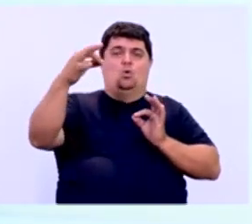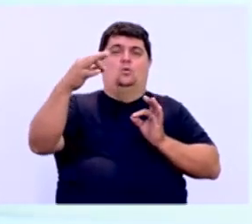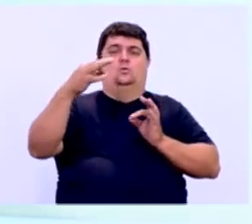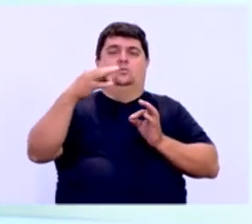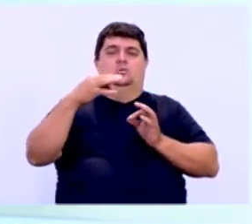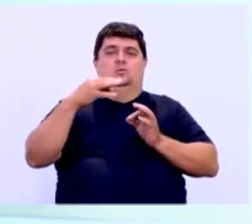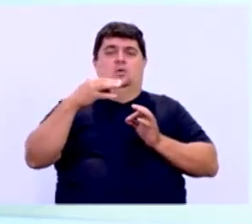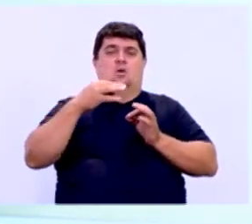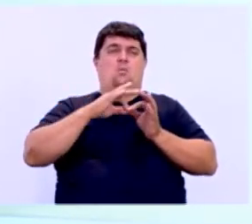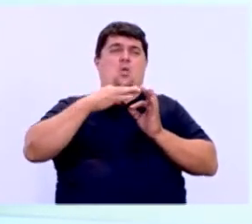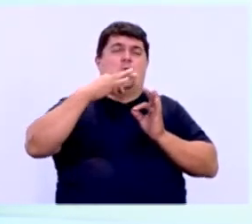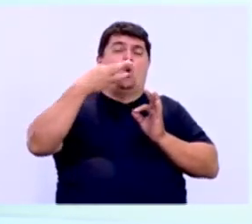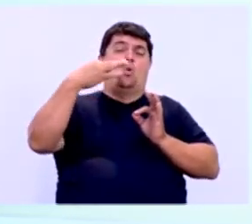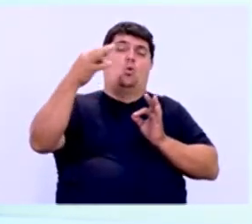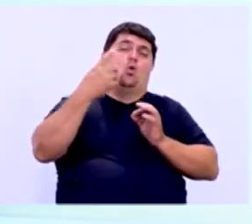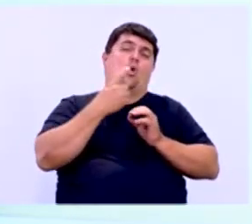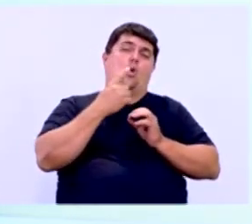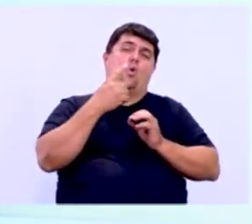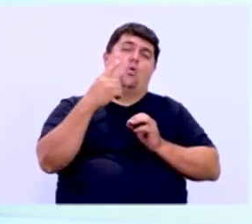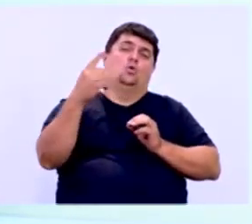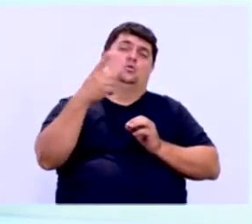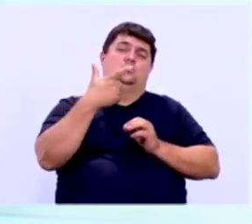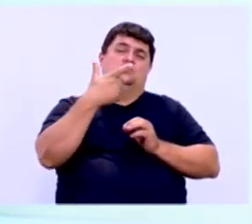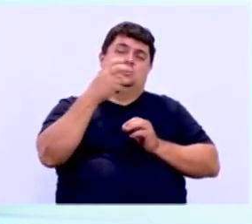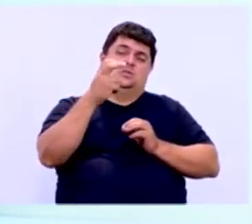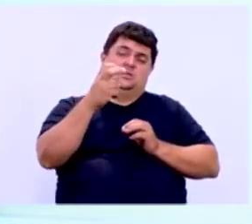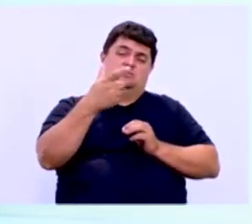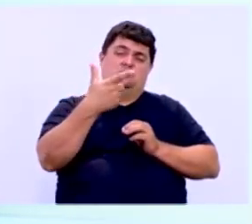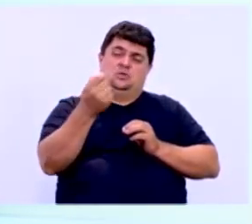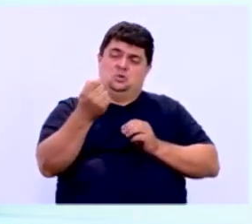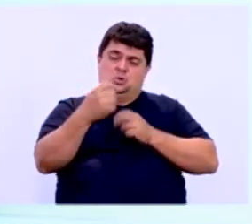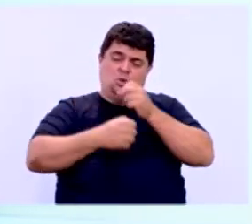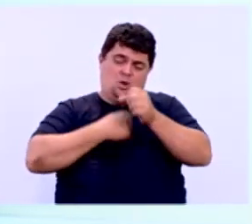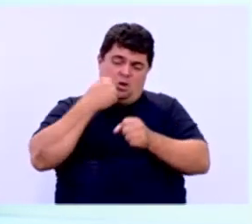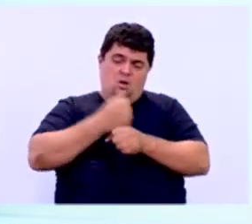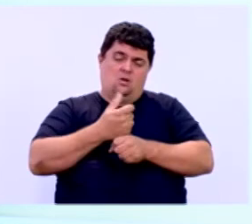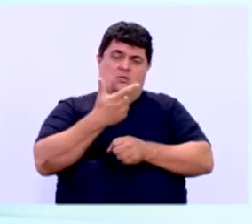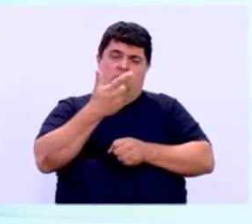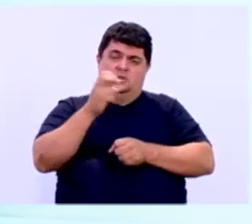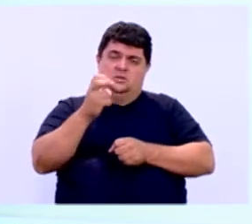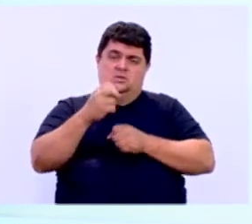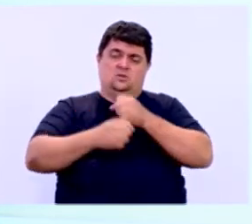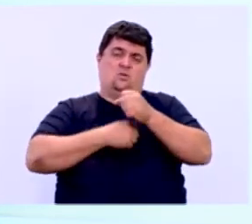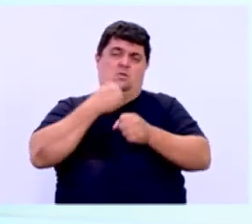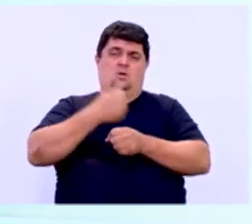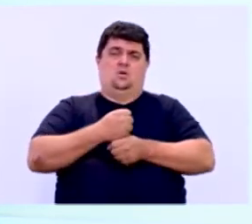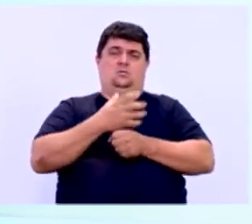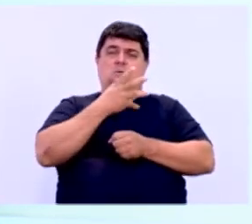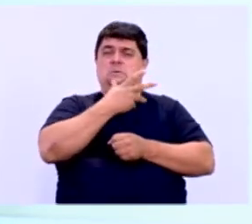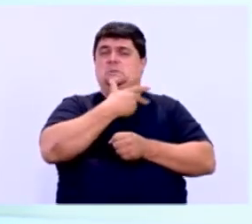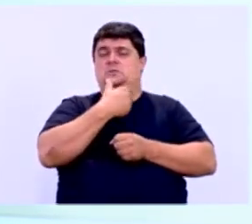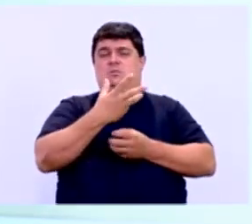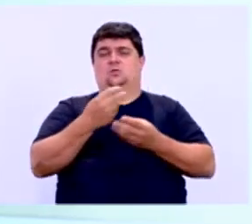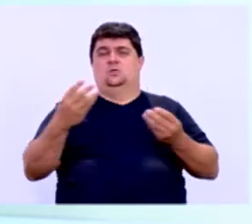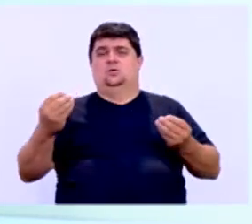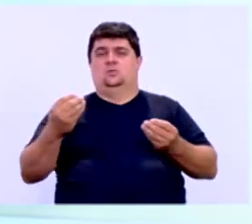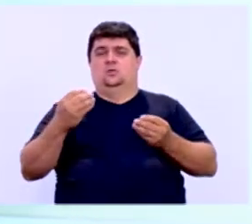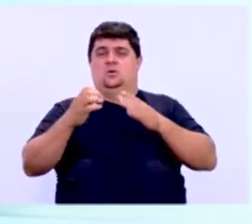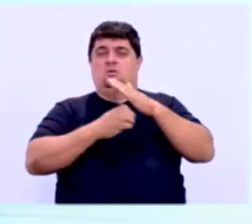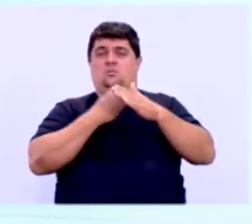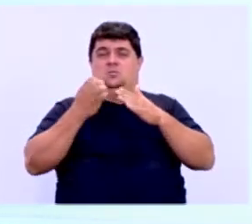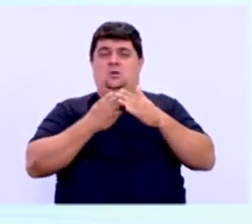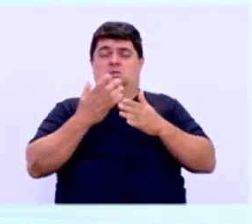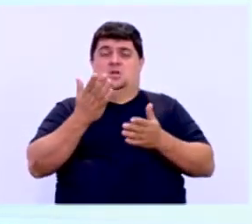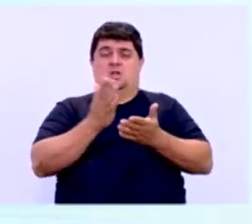tempo muito grande, né? 25 anos, 20 anos é um tempo razoável, um tempo muito grande e que muitas das vezes a organização ela